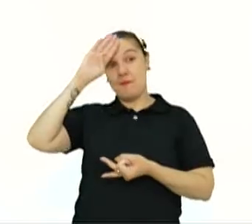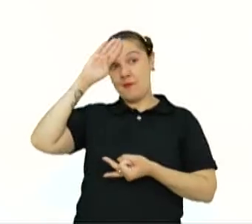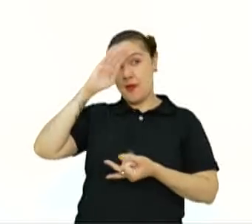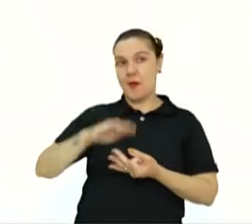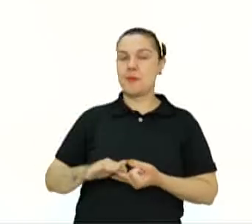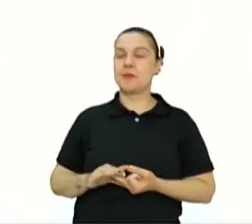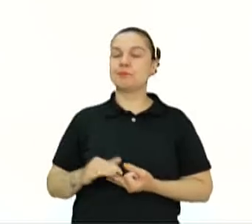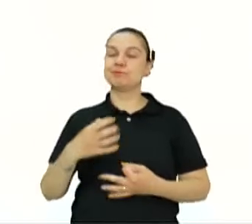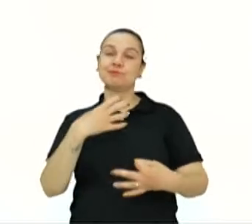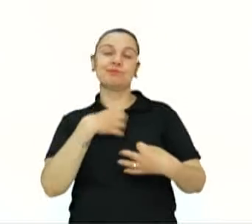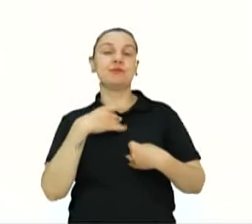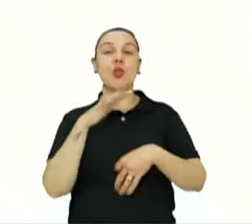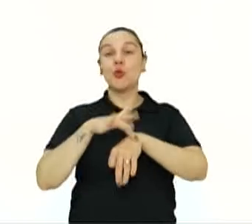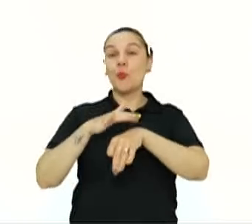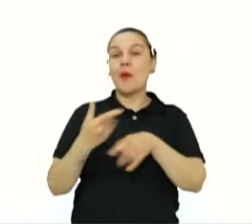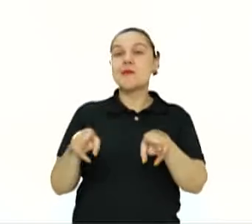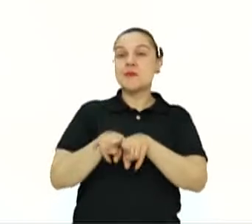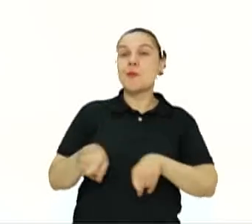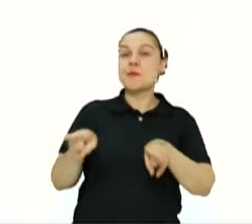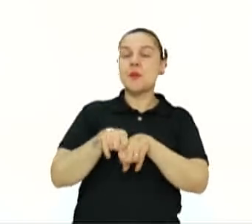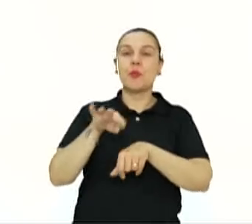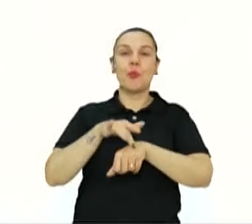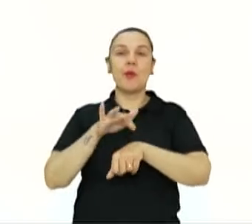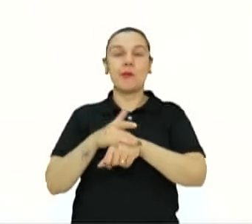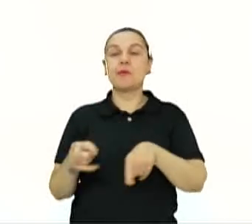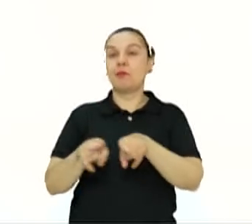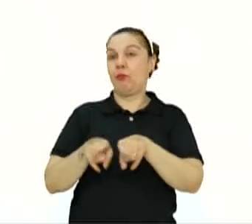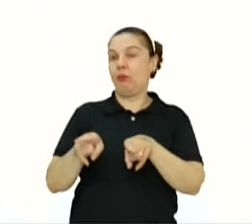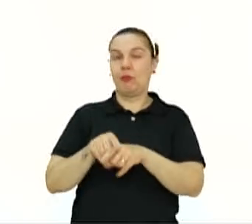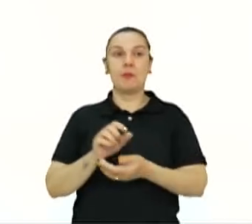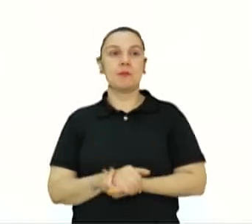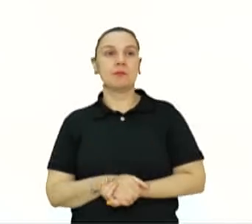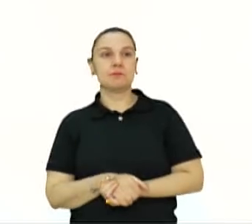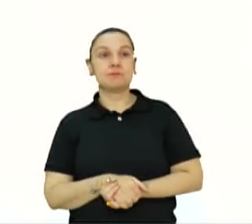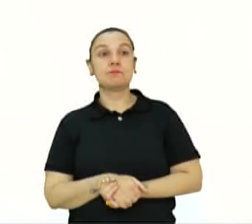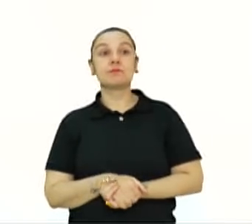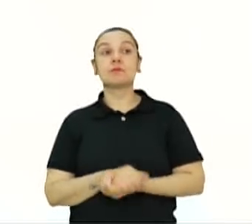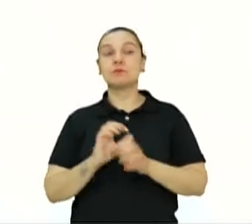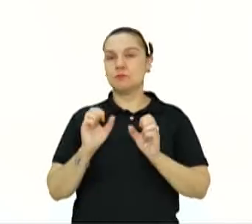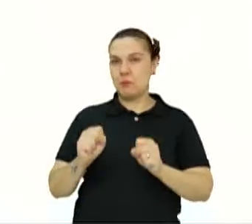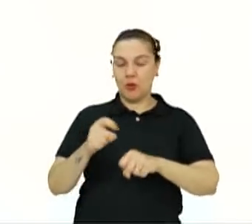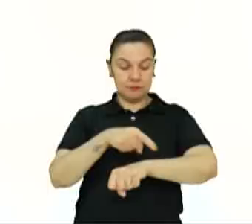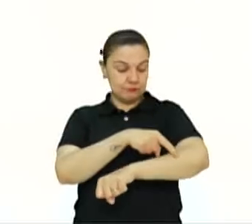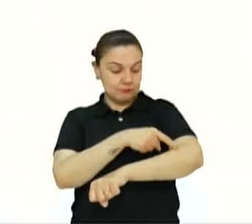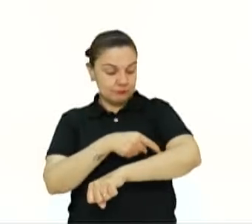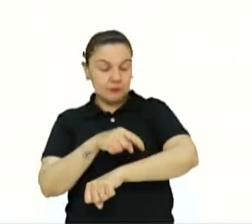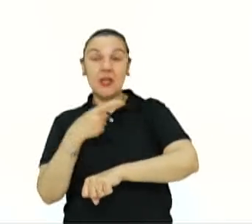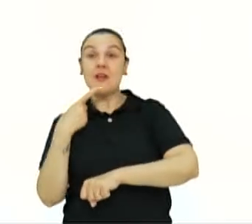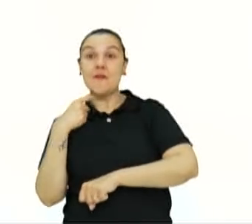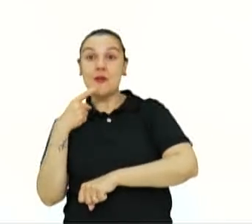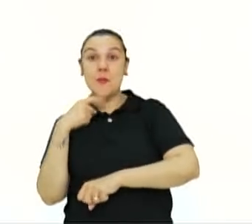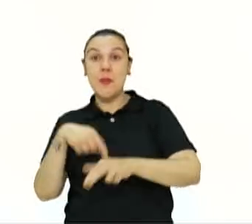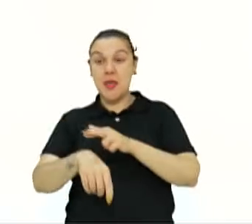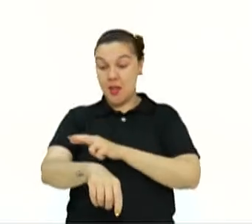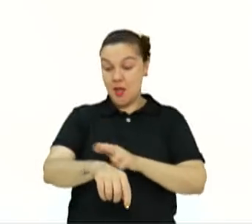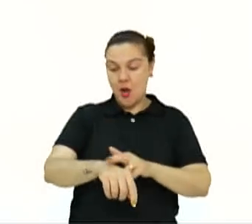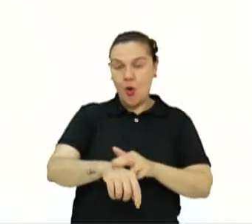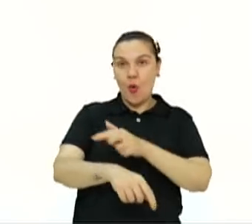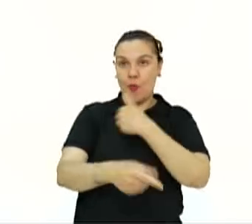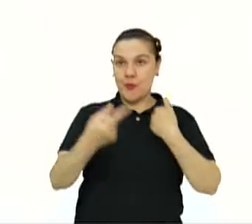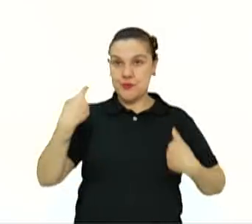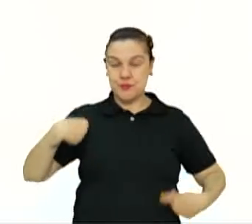febre, imunidade baixa, essa pessoa vai pegando outras infecções. Pode acontecer também de manchas vermelhas, tá, pelo